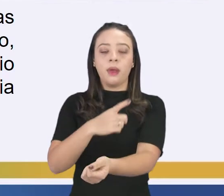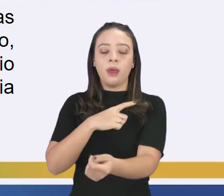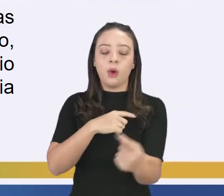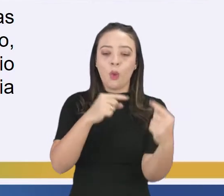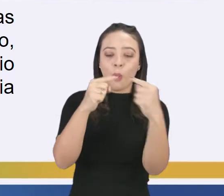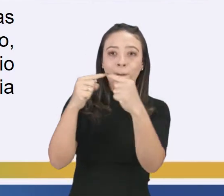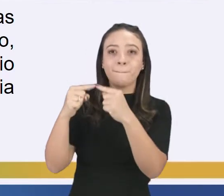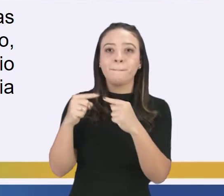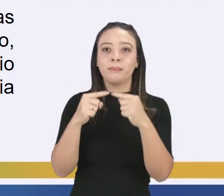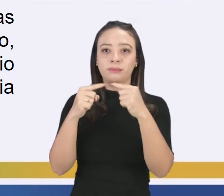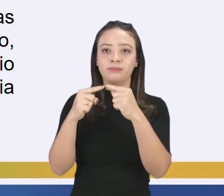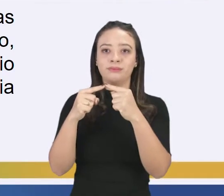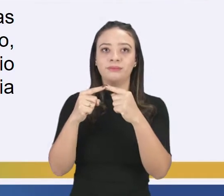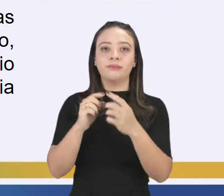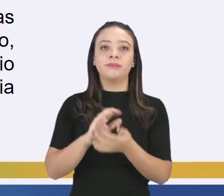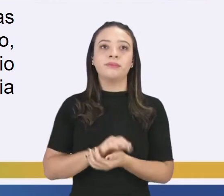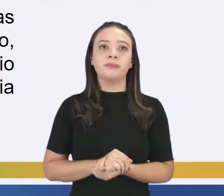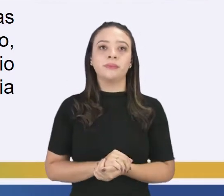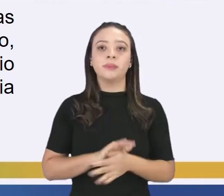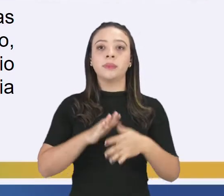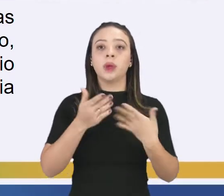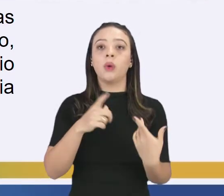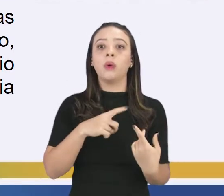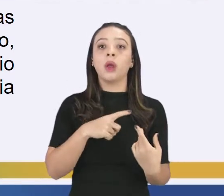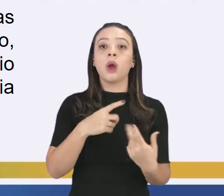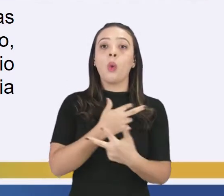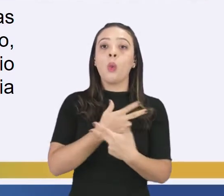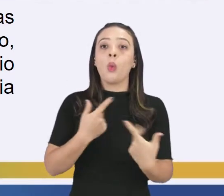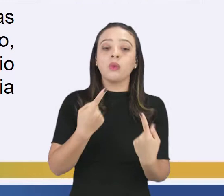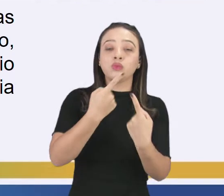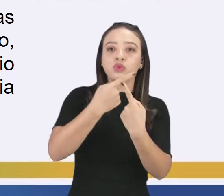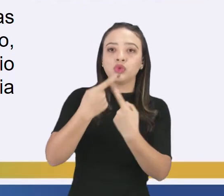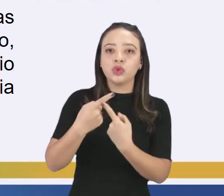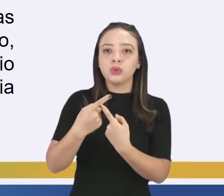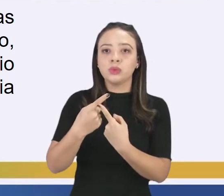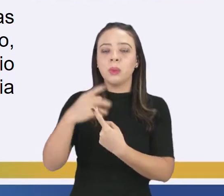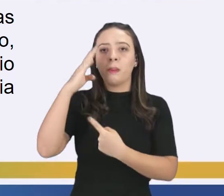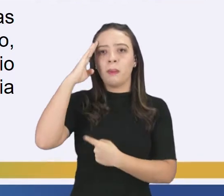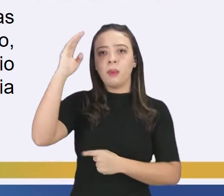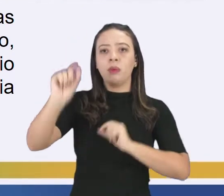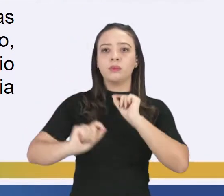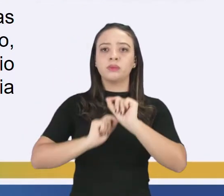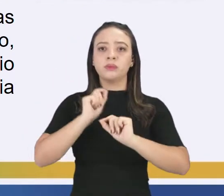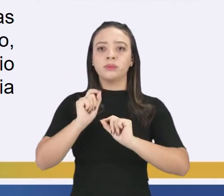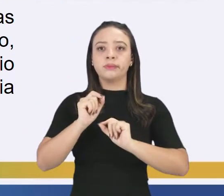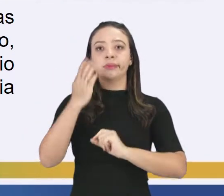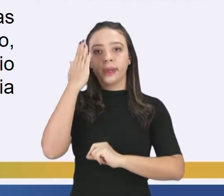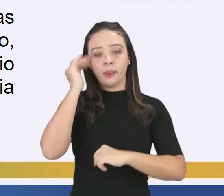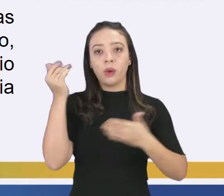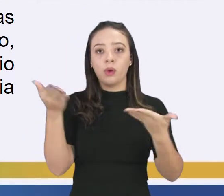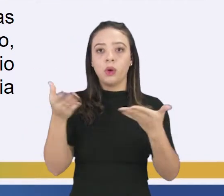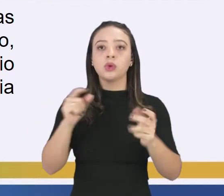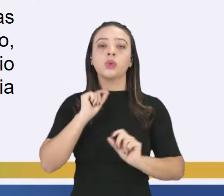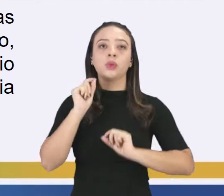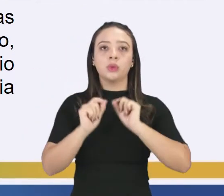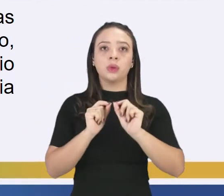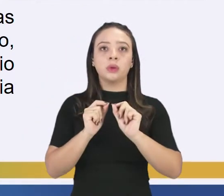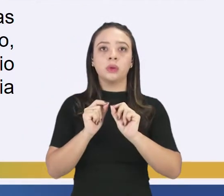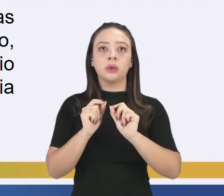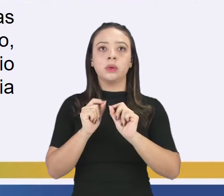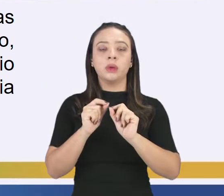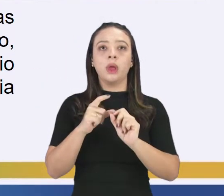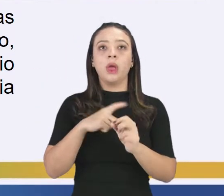Que tipos de diabetes temos? Nós vamos falar dos dois principais, os mais comuns, né? Sabemos hoje que diversas condições